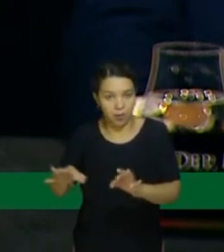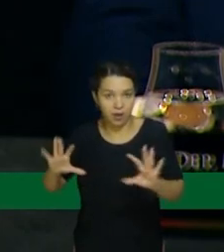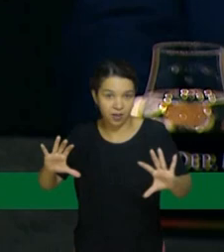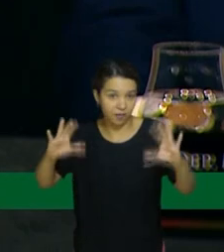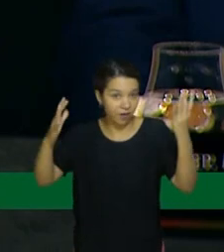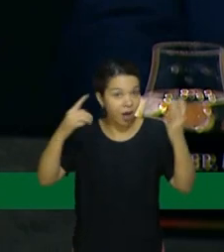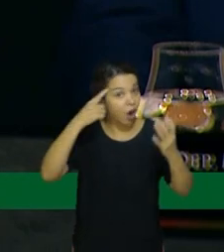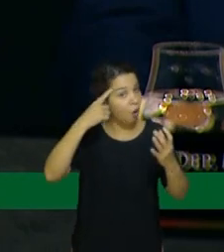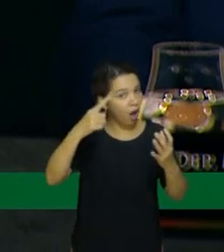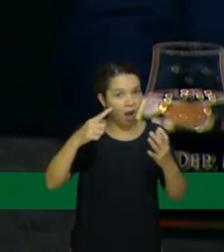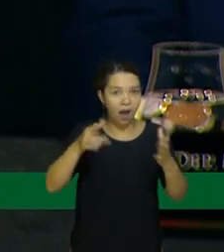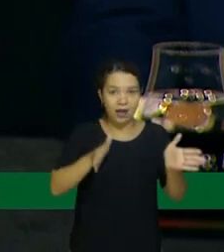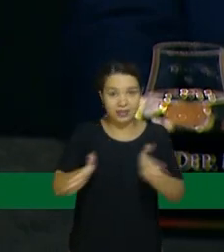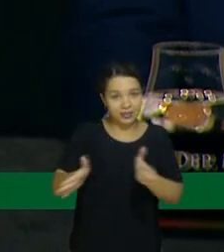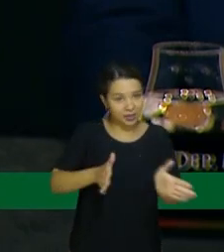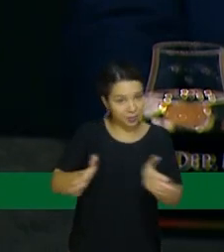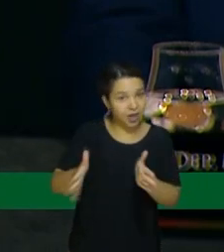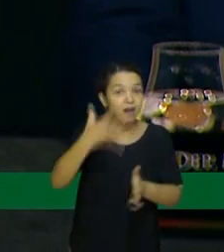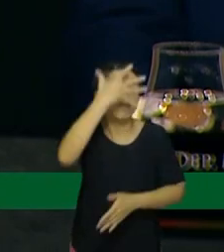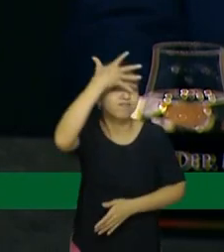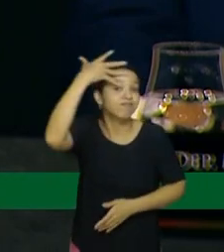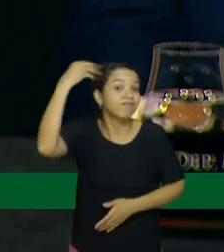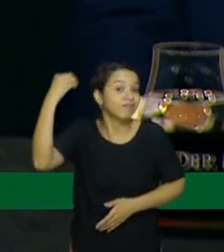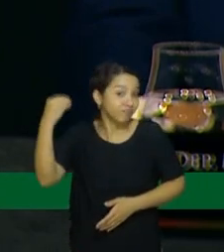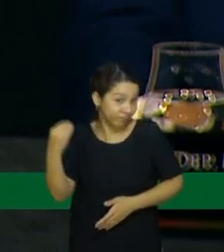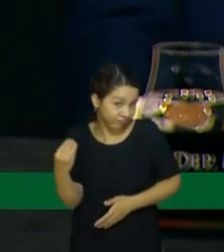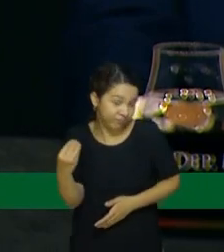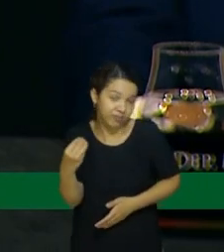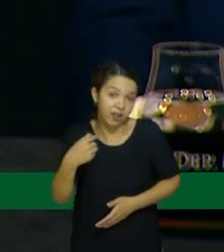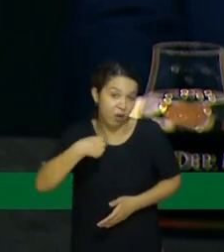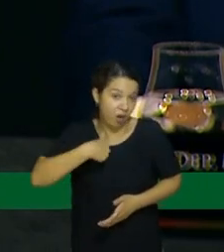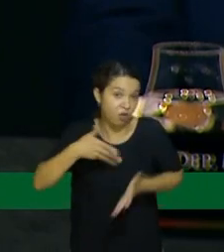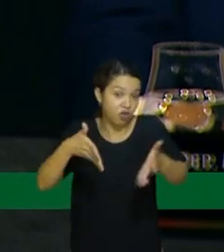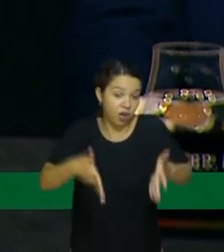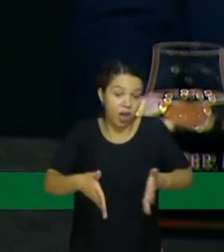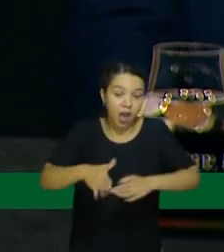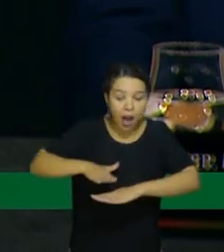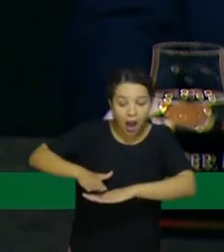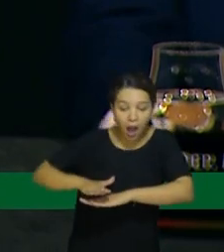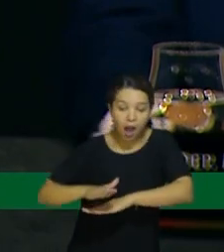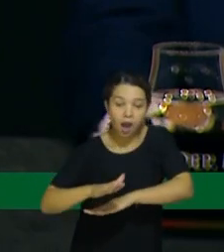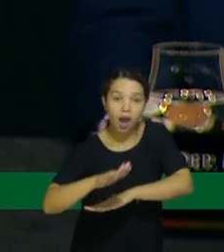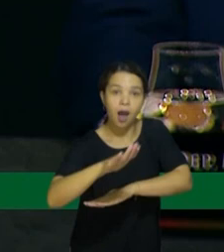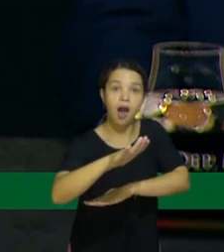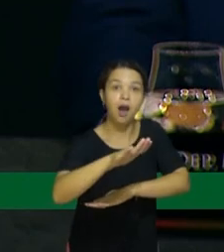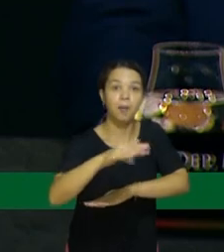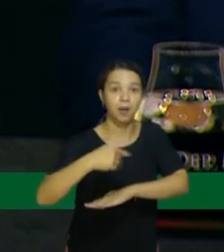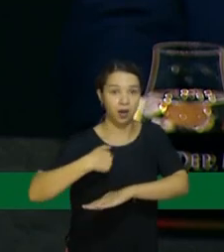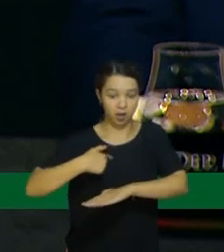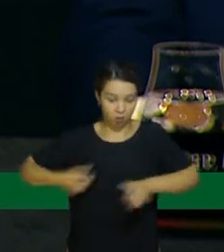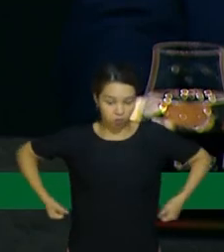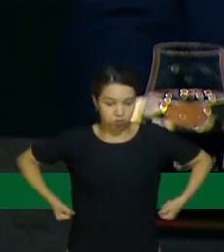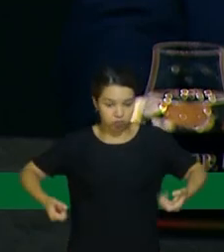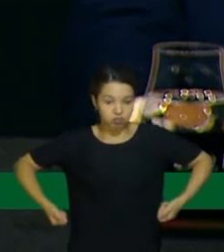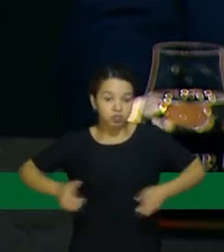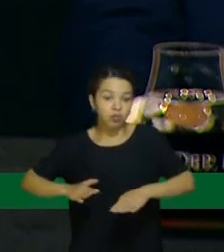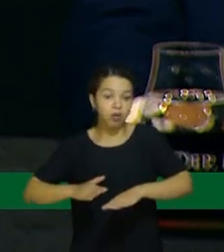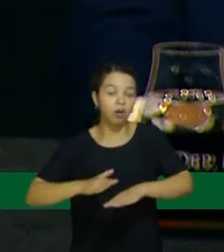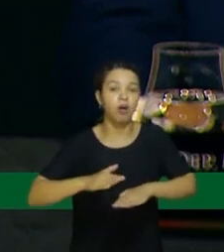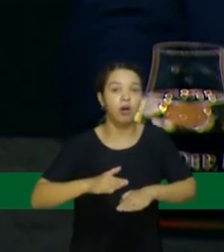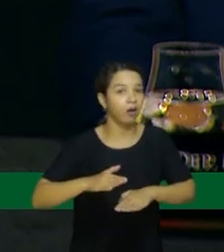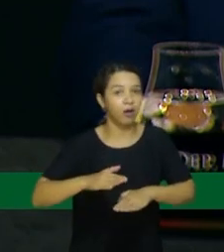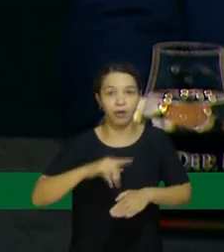acessibilidade né então quando eu cheguei não tinha uma rampa não tem rampa minha fala seria diferente n outro